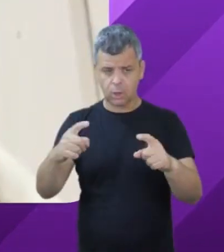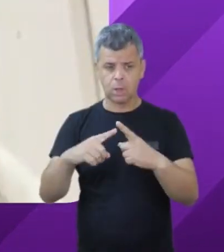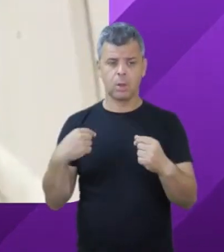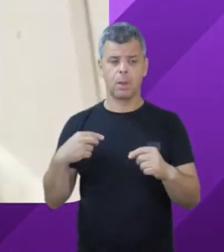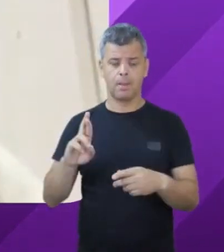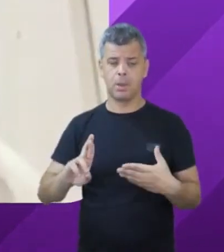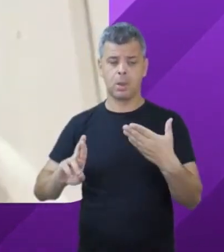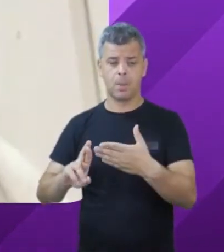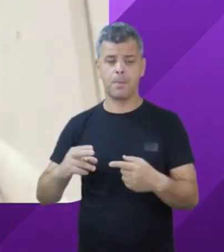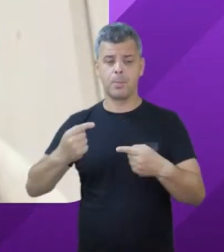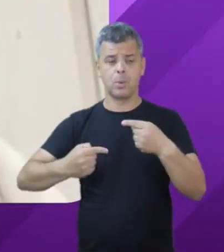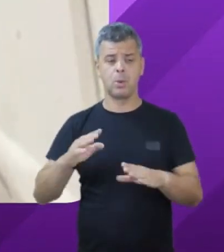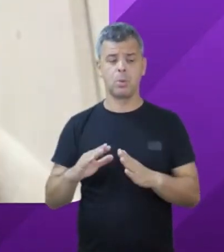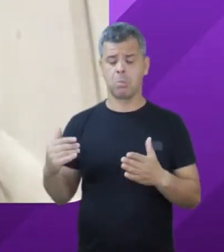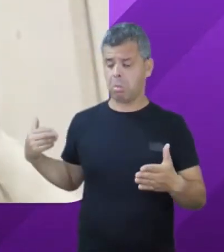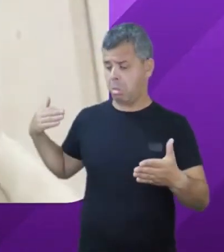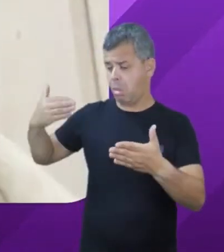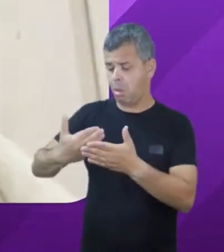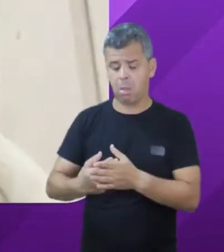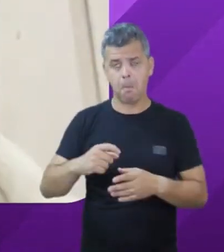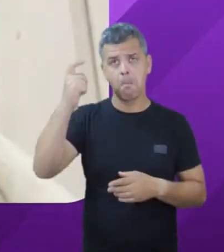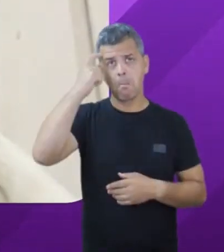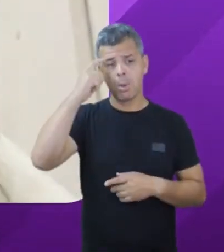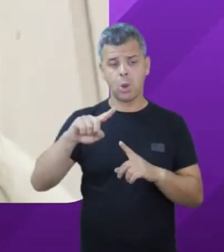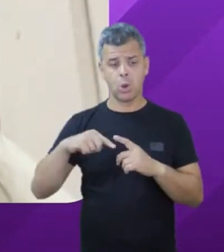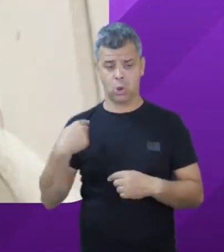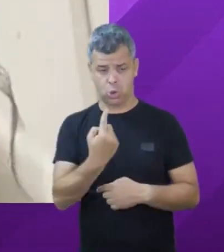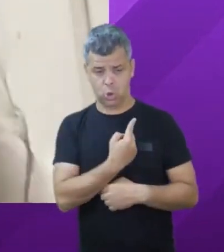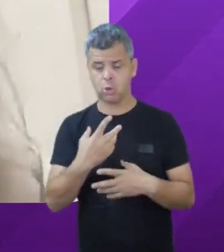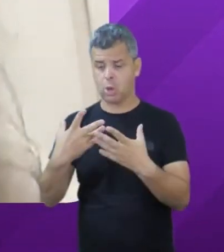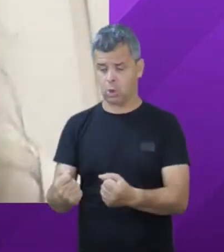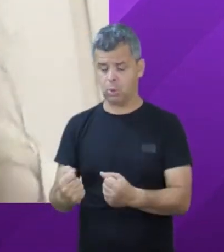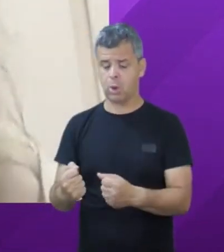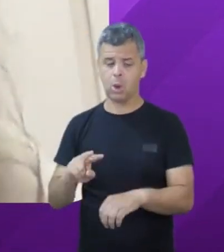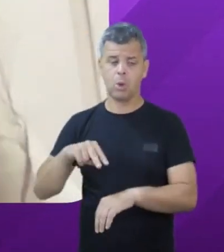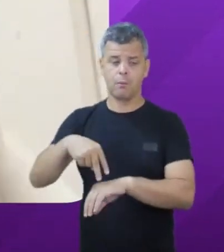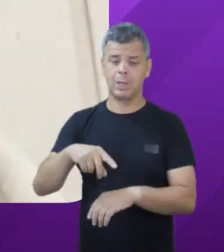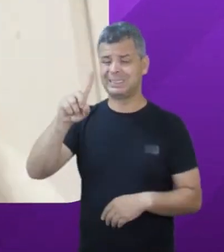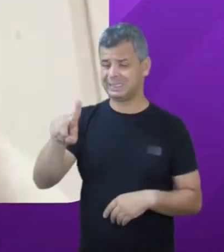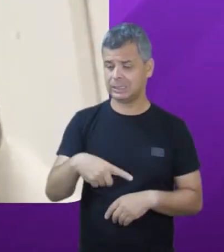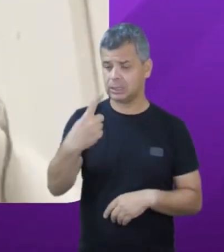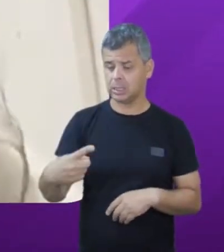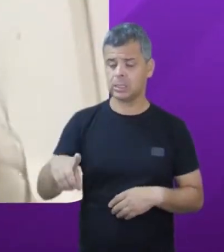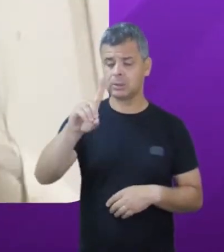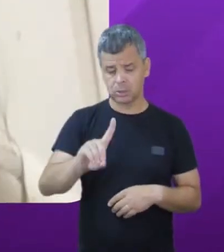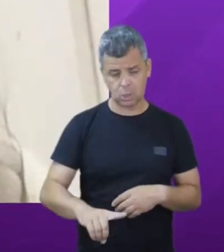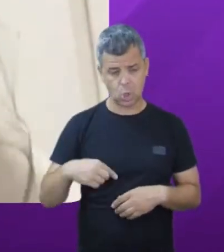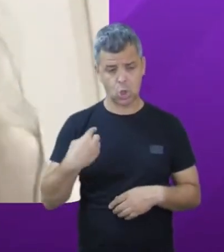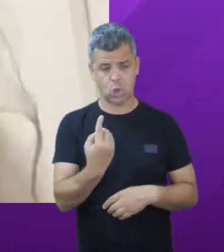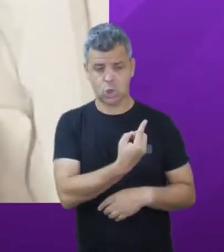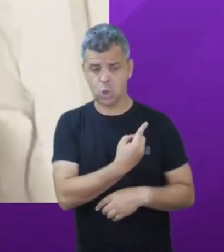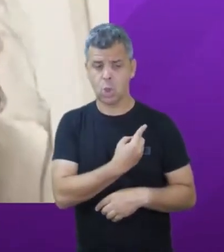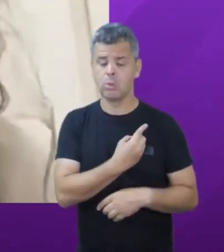política. Porque durante muito tempo não foi pensado que a gente poderia ocupar esse espaço. Nos foi negado esse direito, que a gente não era considerada